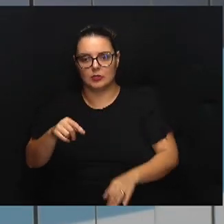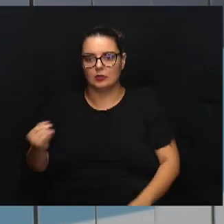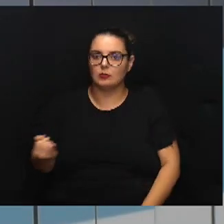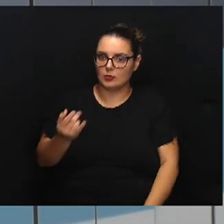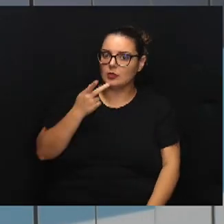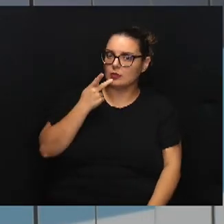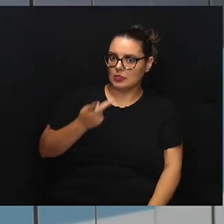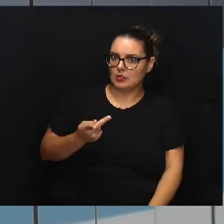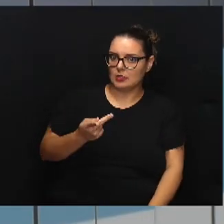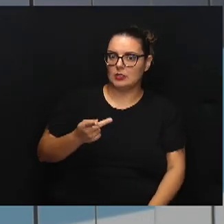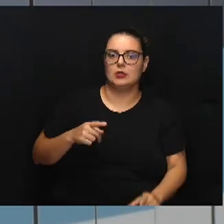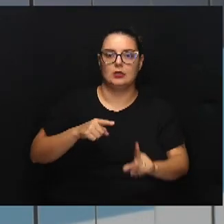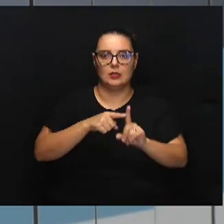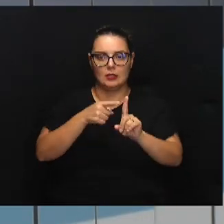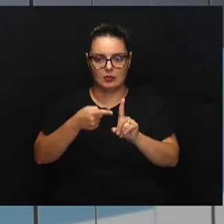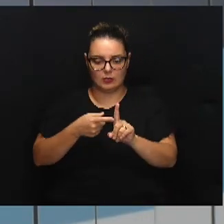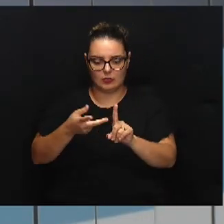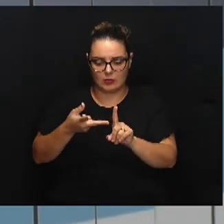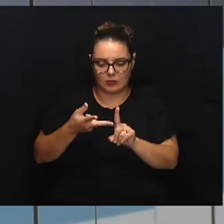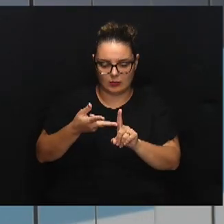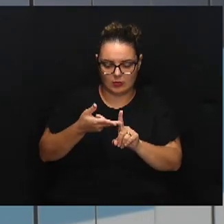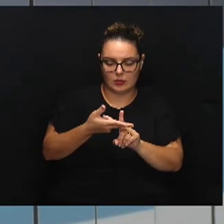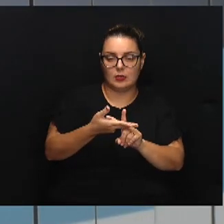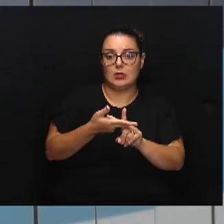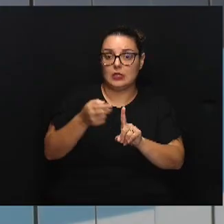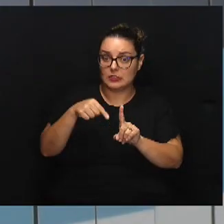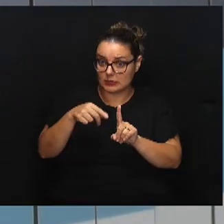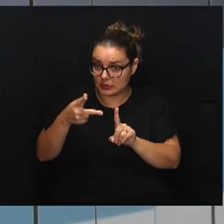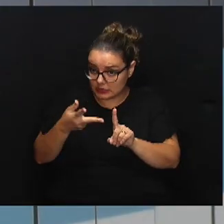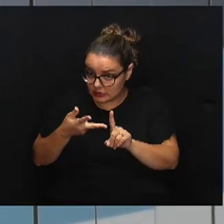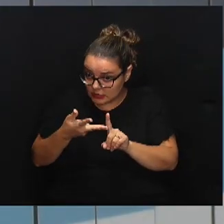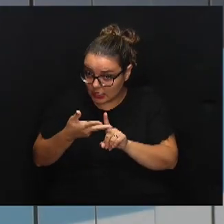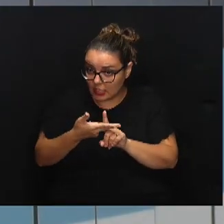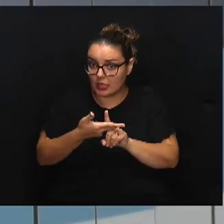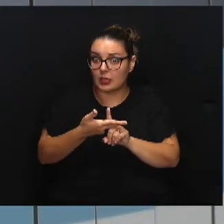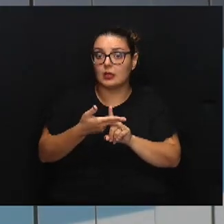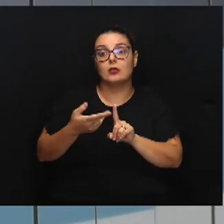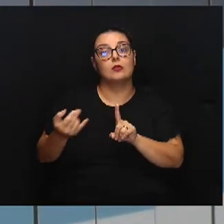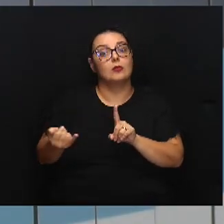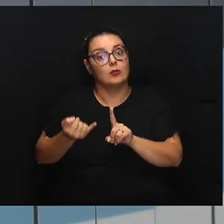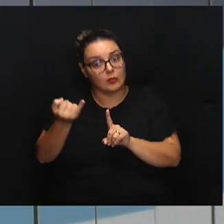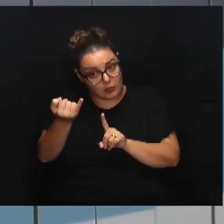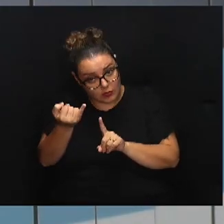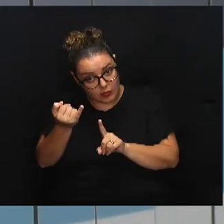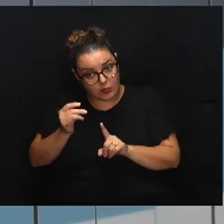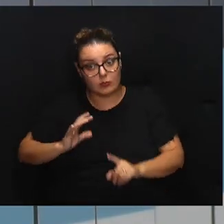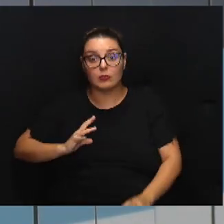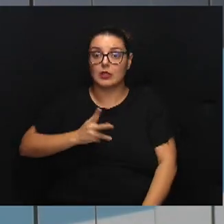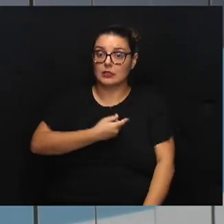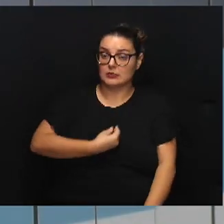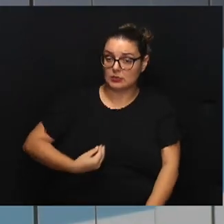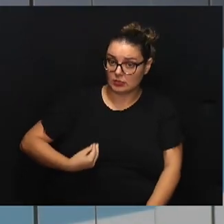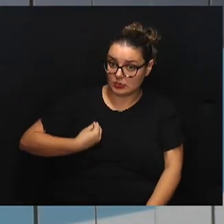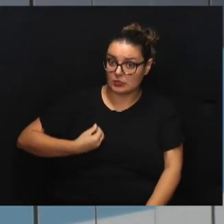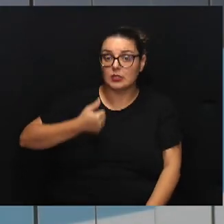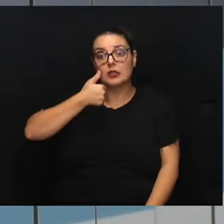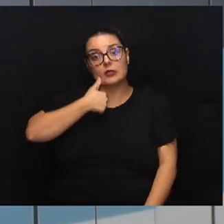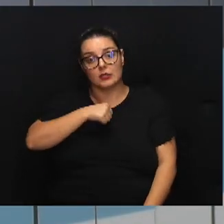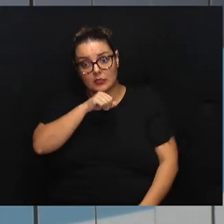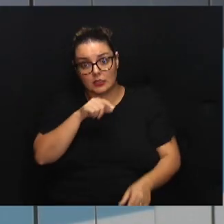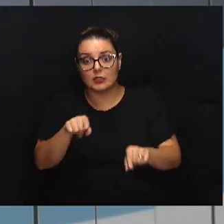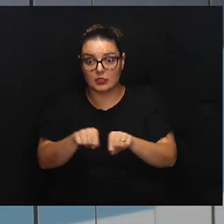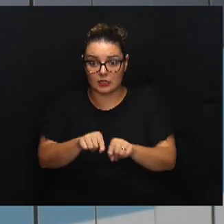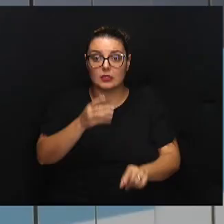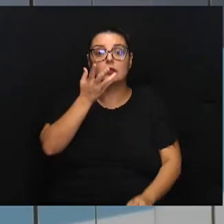lembrar, a cesariana, né, essa cirurgia, ela é uma cirurgia importante para salvar vidas das mulheres e